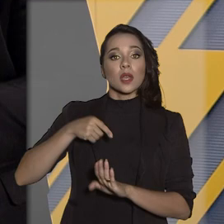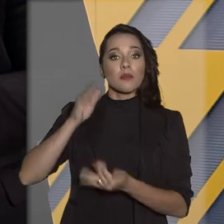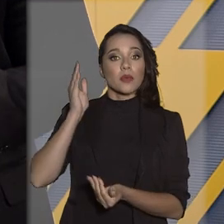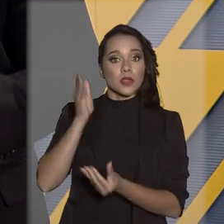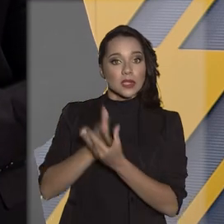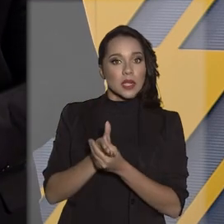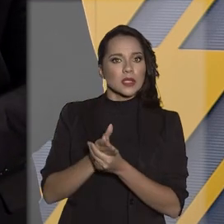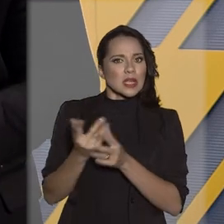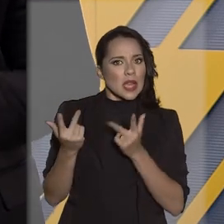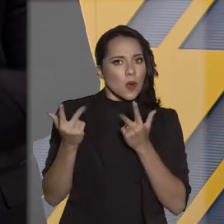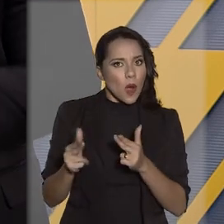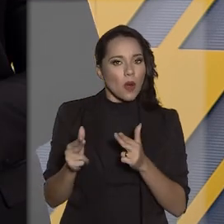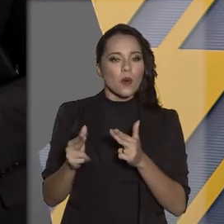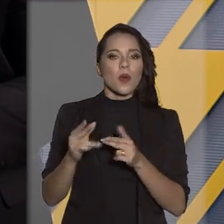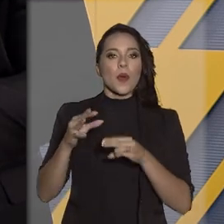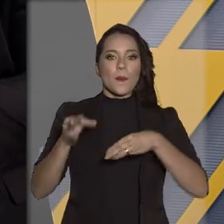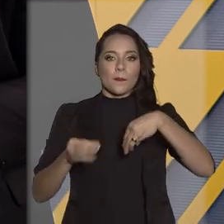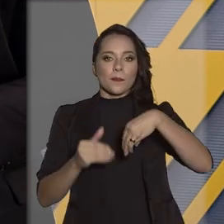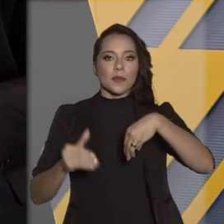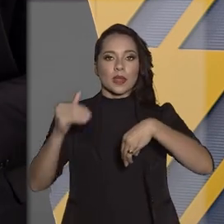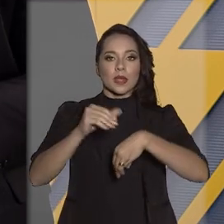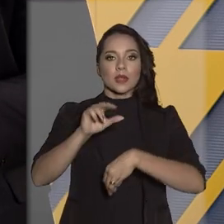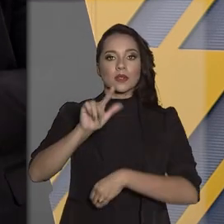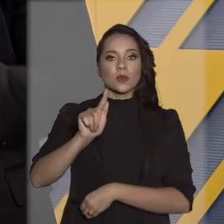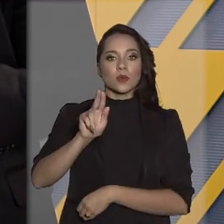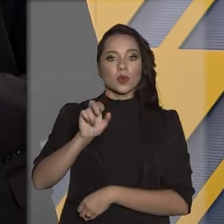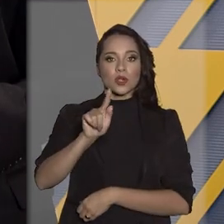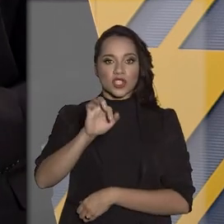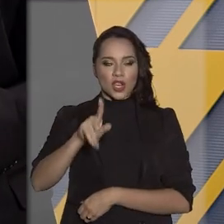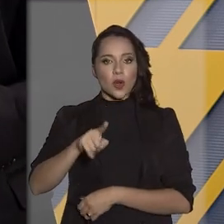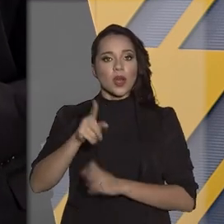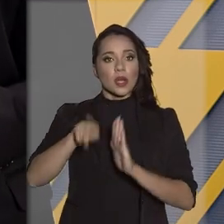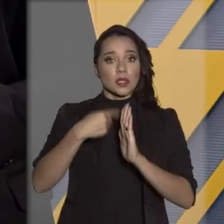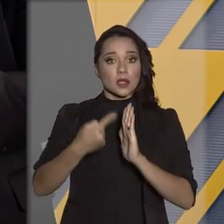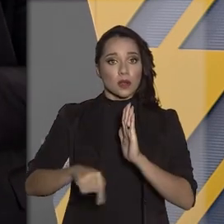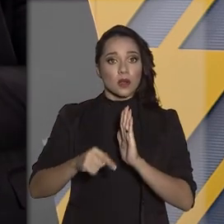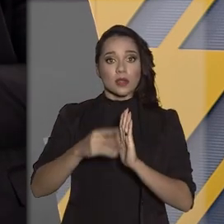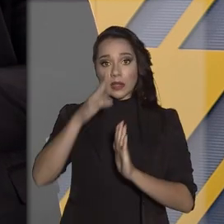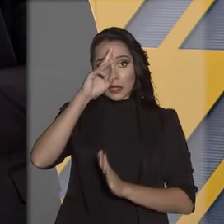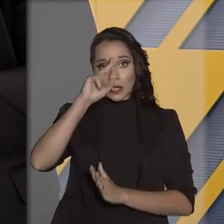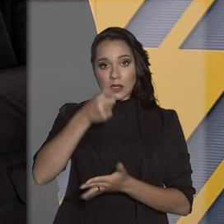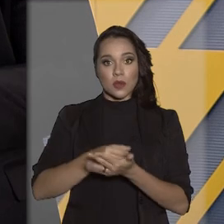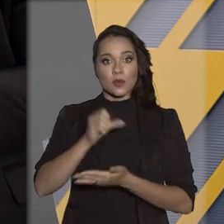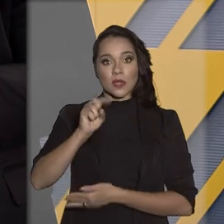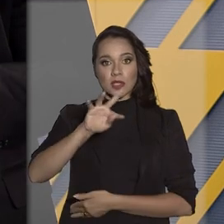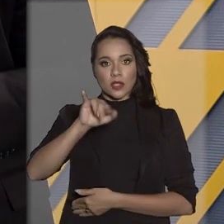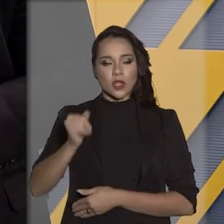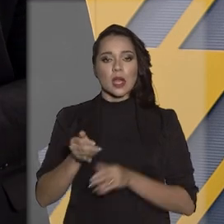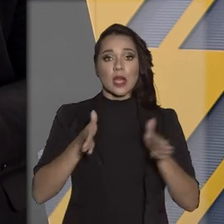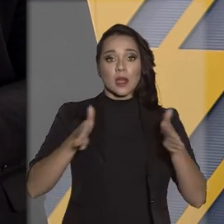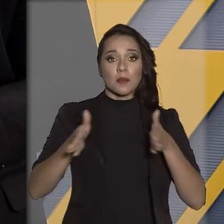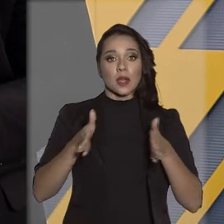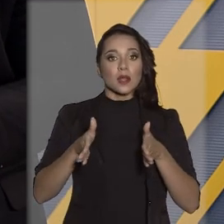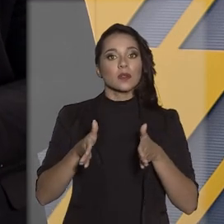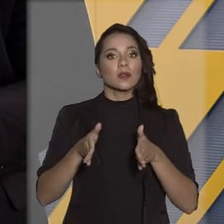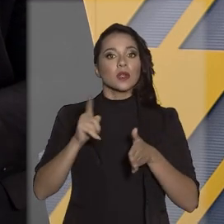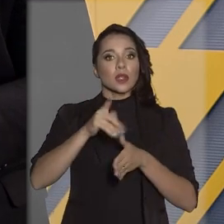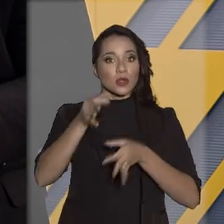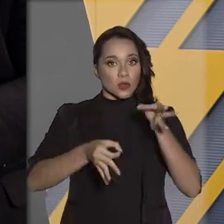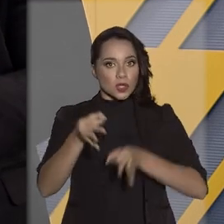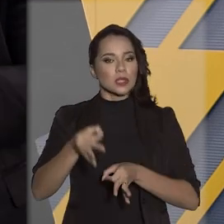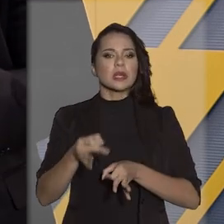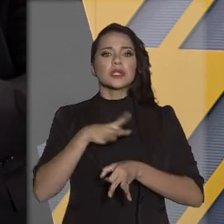em processo idêntico, o ministro Gurgel de Faria revogou decisão da presidência do STJ que, durante o plantão